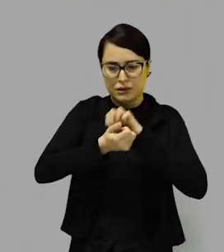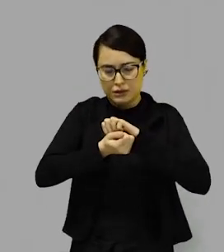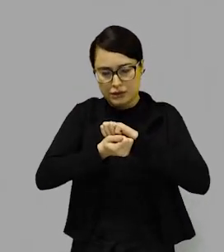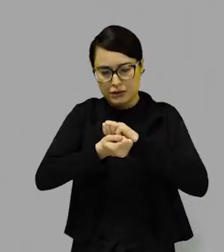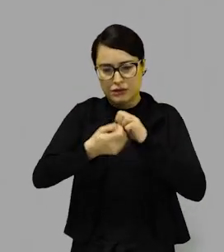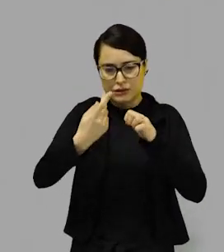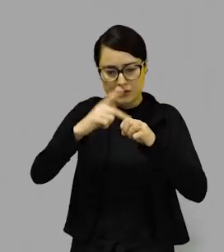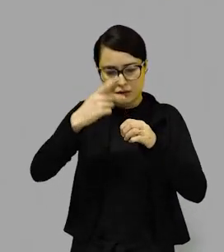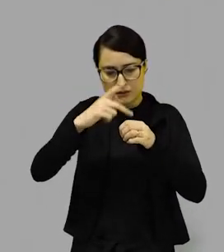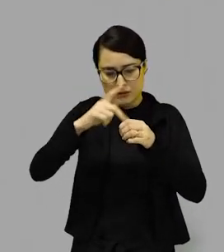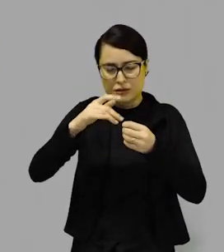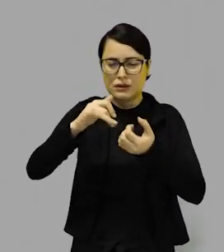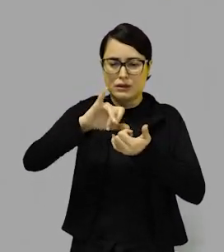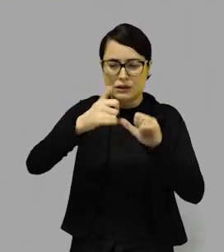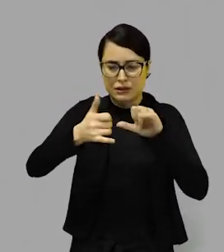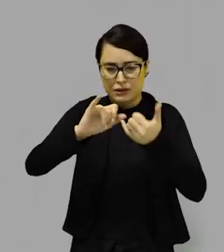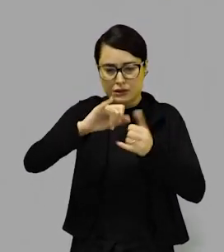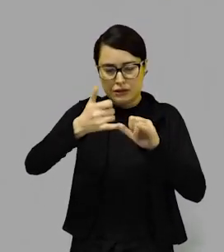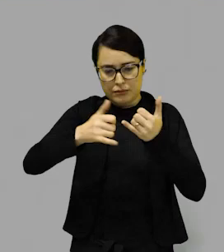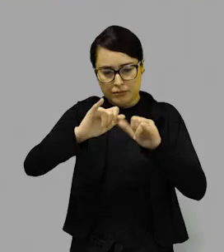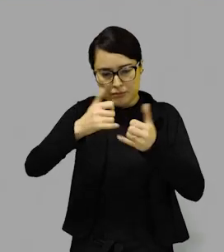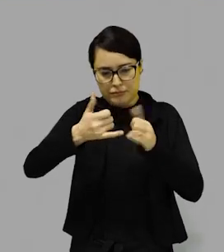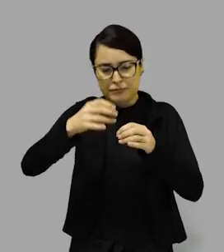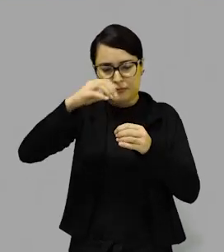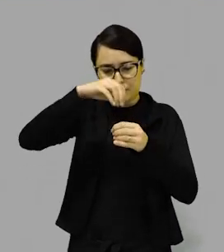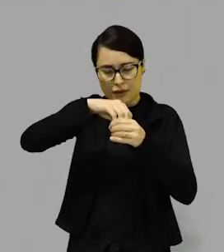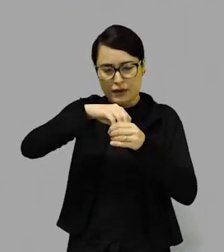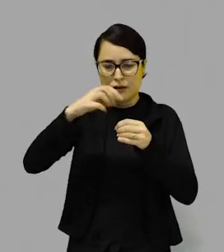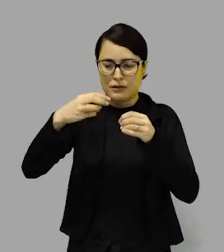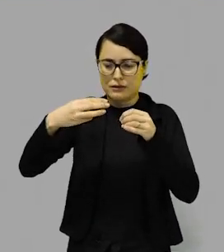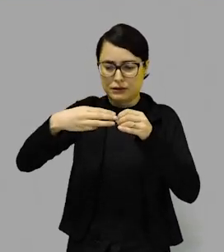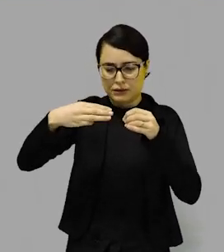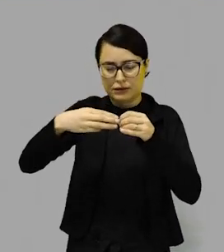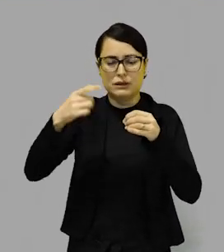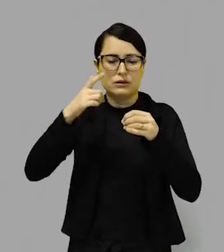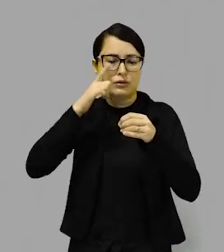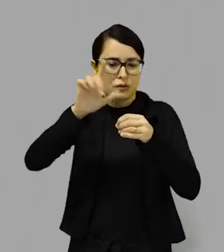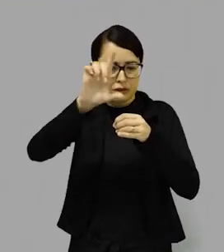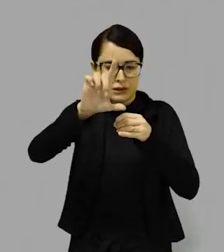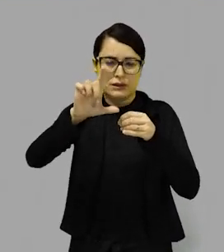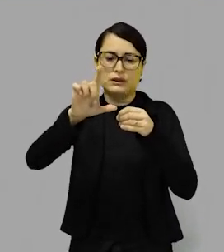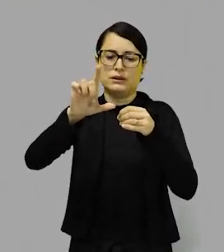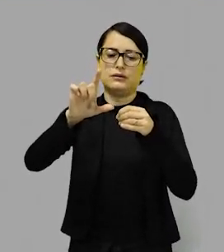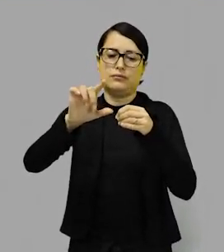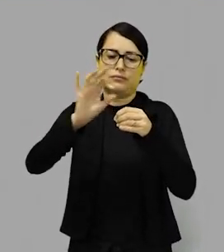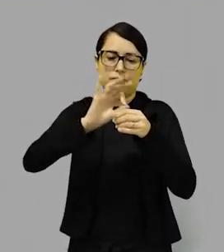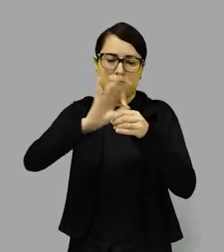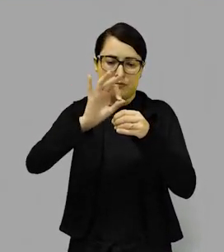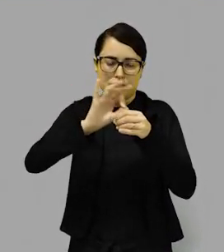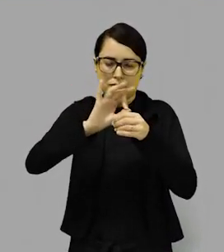reações químicas da célula, para que ele consiga se reproduzir. Ok, pessoal? Tranquilo?